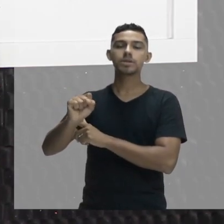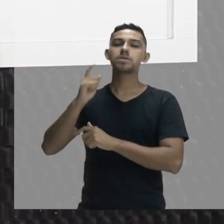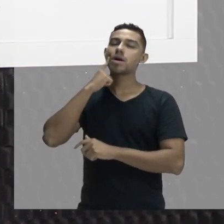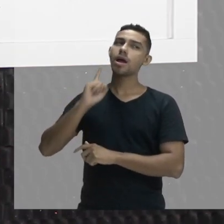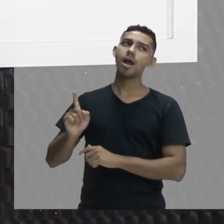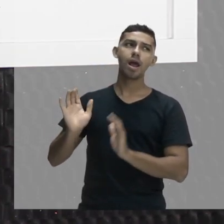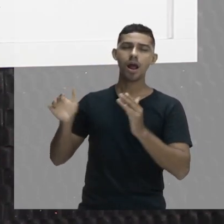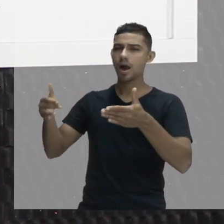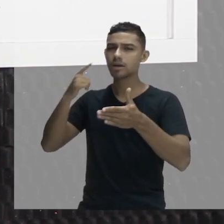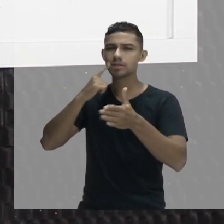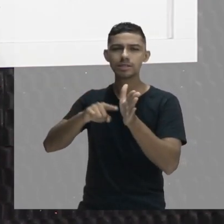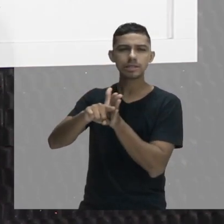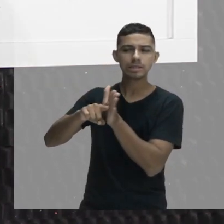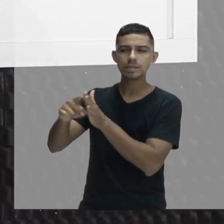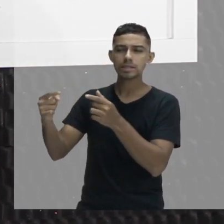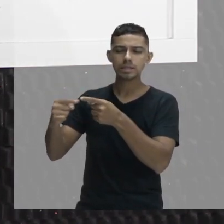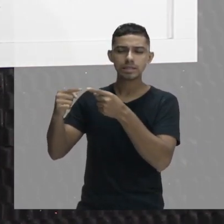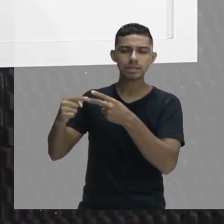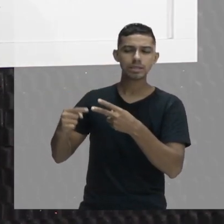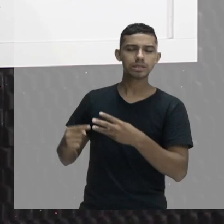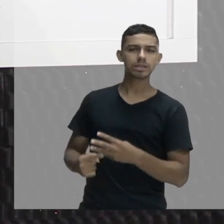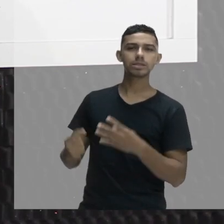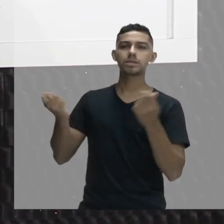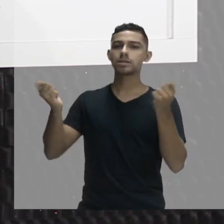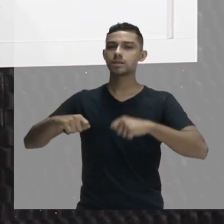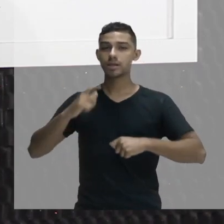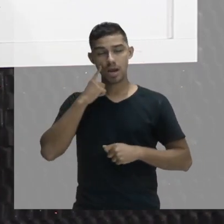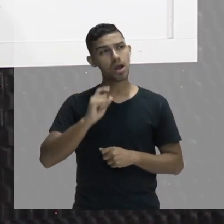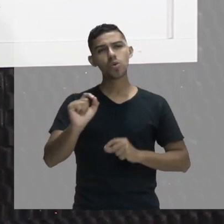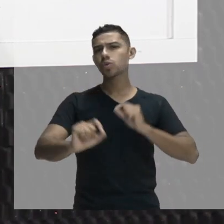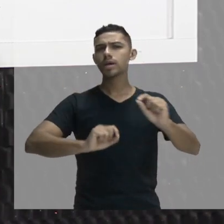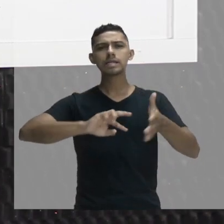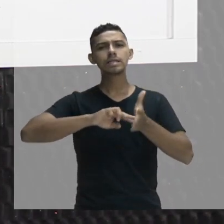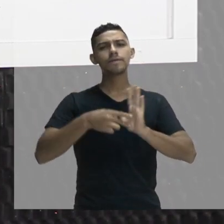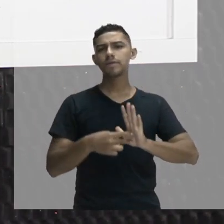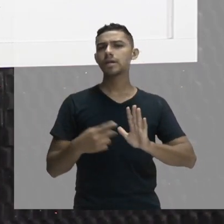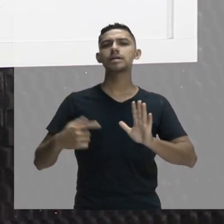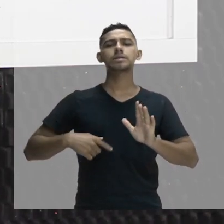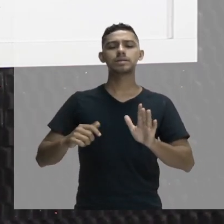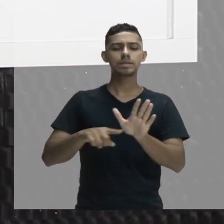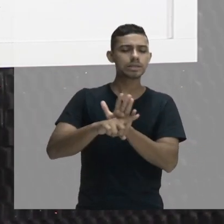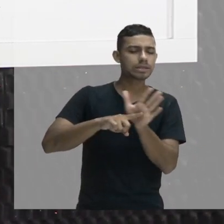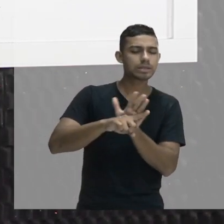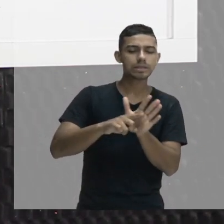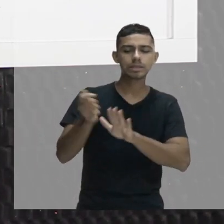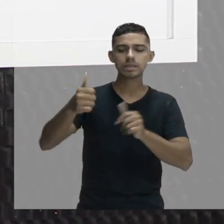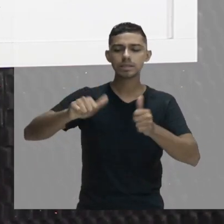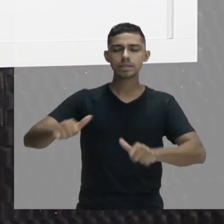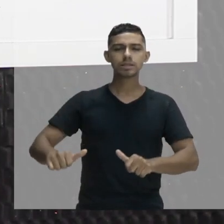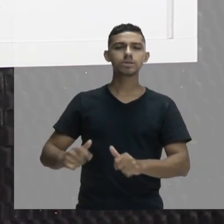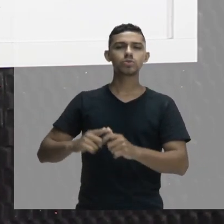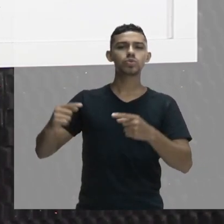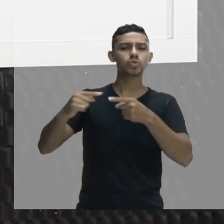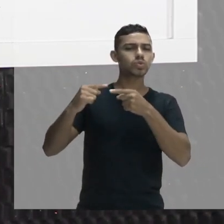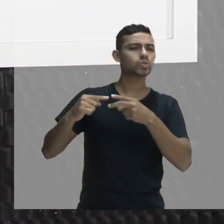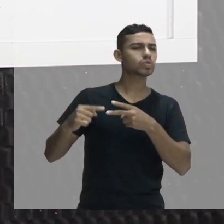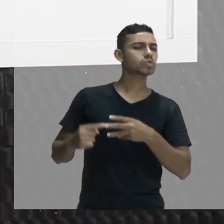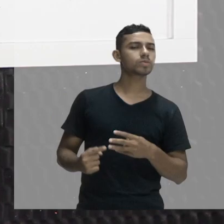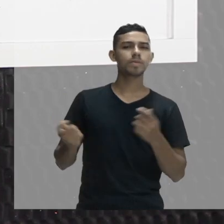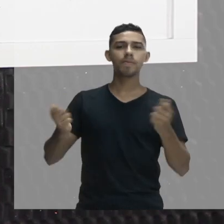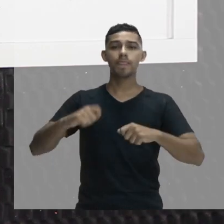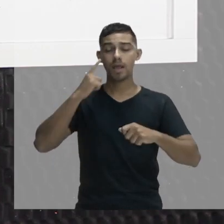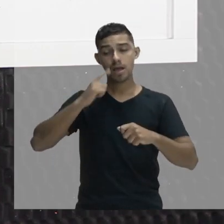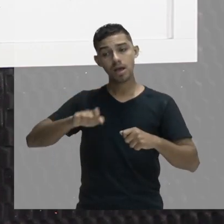assunto dentro da análise combinatória. O que é análise combinatória? Análise combinatória é um ramo, uma parte